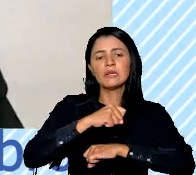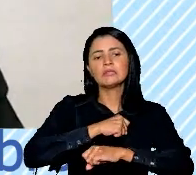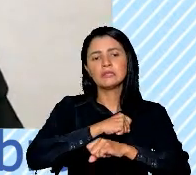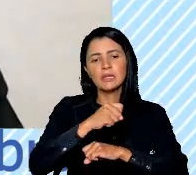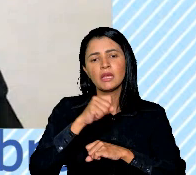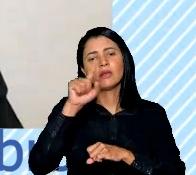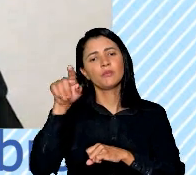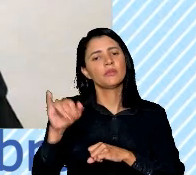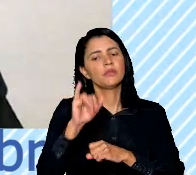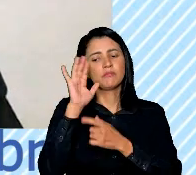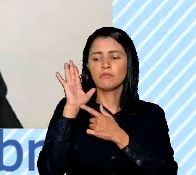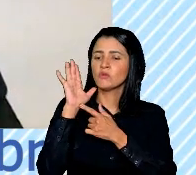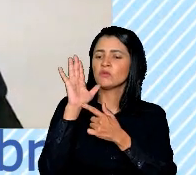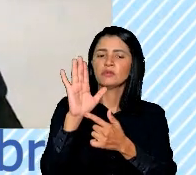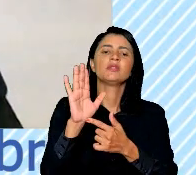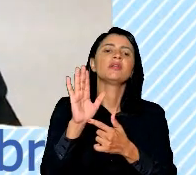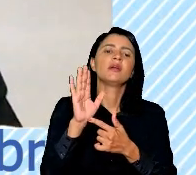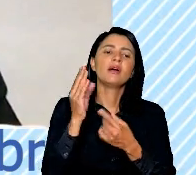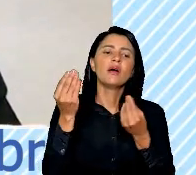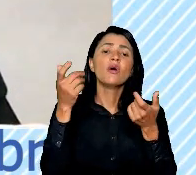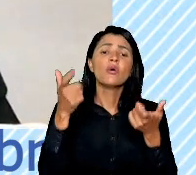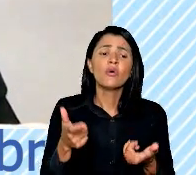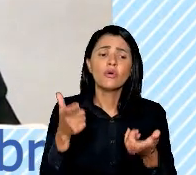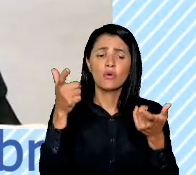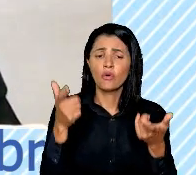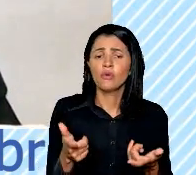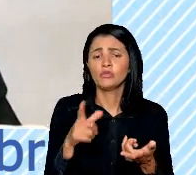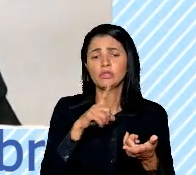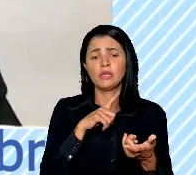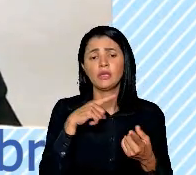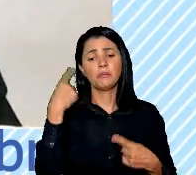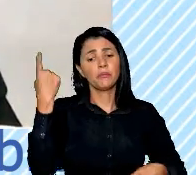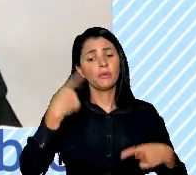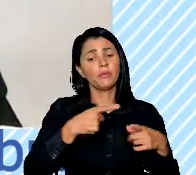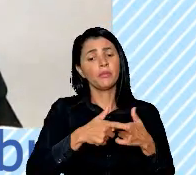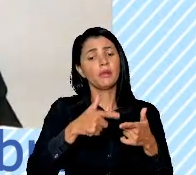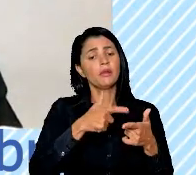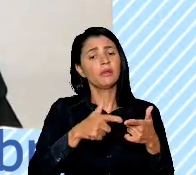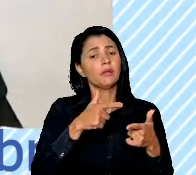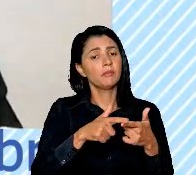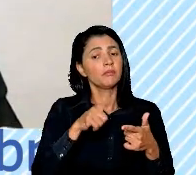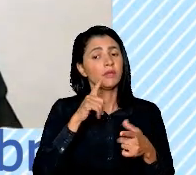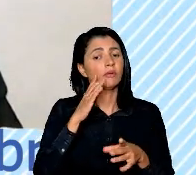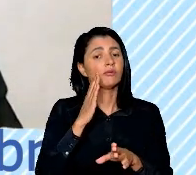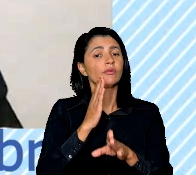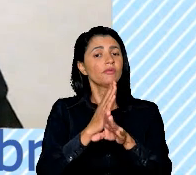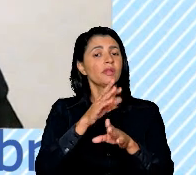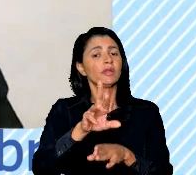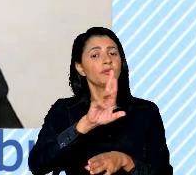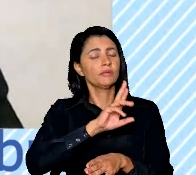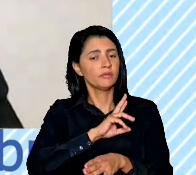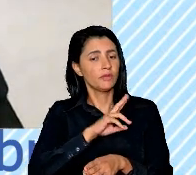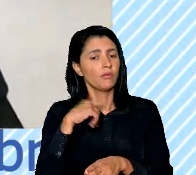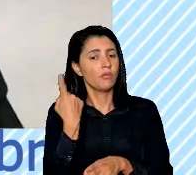é mostrar onde há problemas e procurar soluções. Nós vivemos a